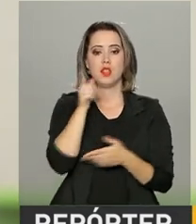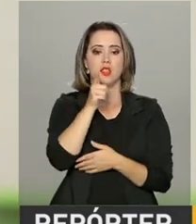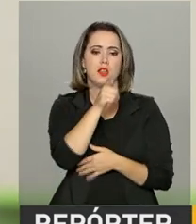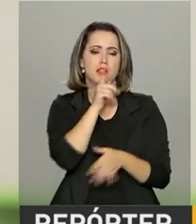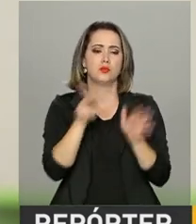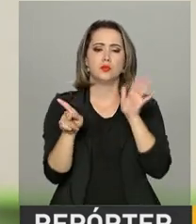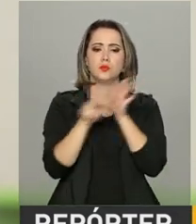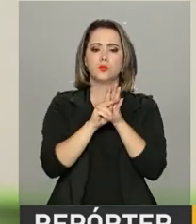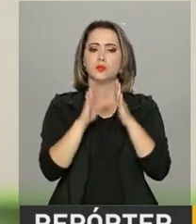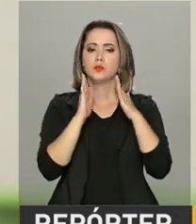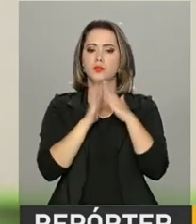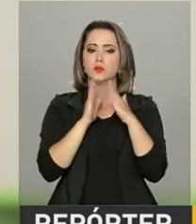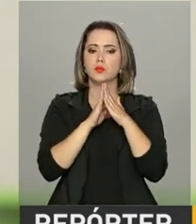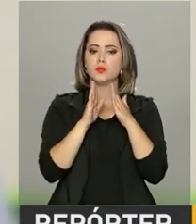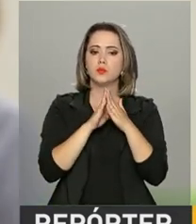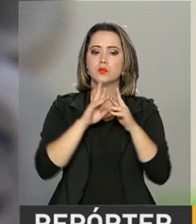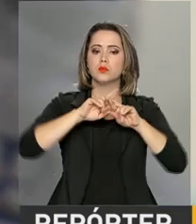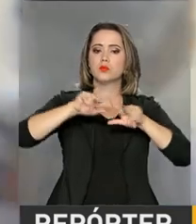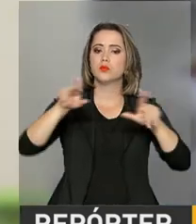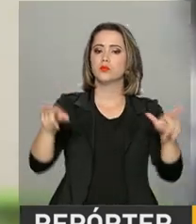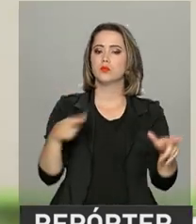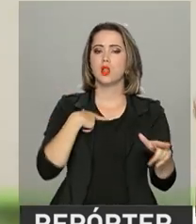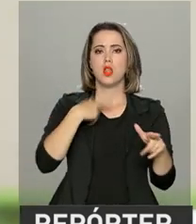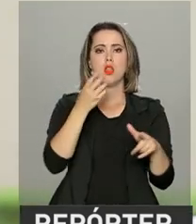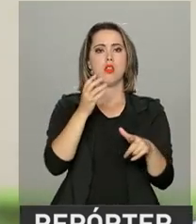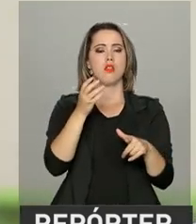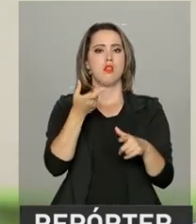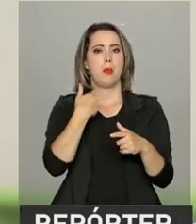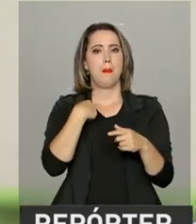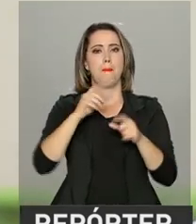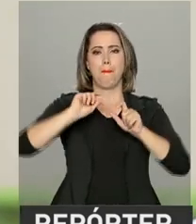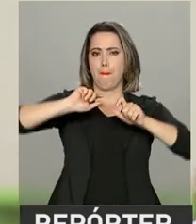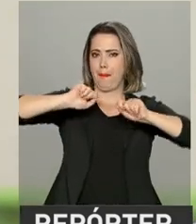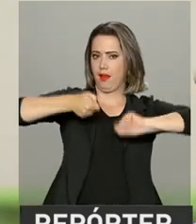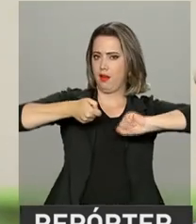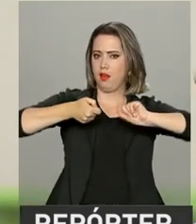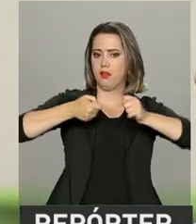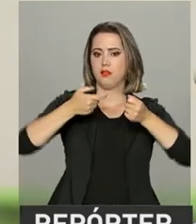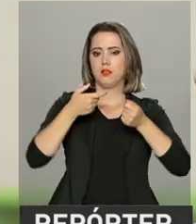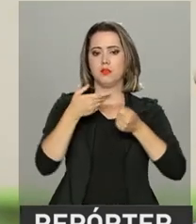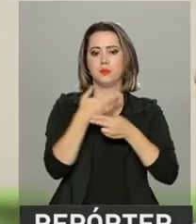de casa, ele traz salgadinho, ele traz uma balinha, traz um